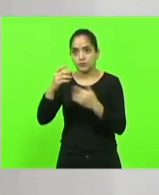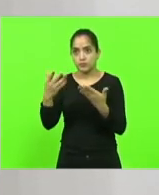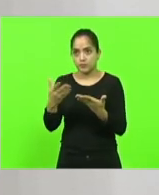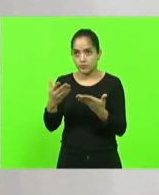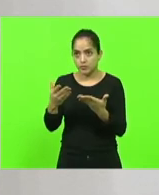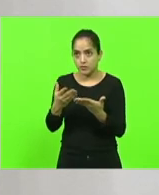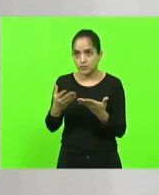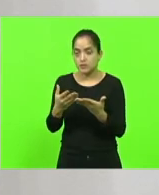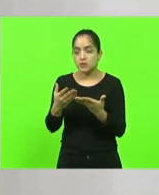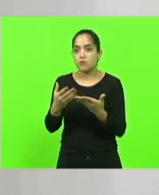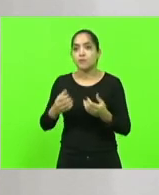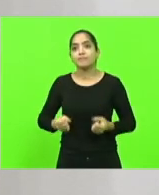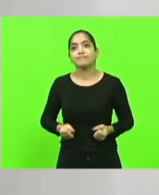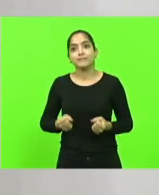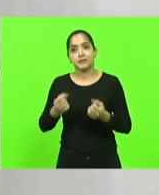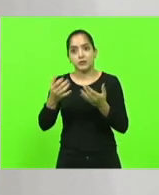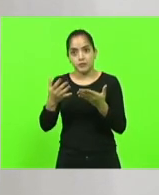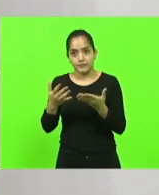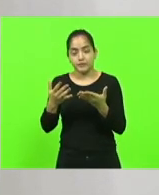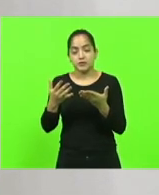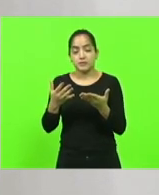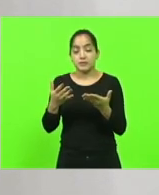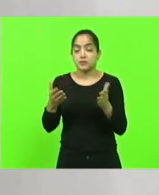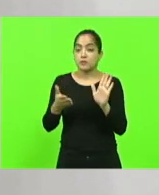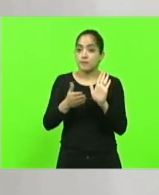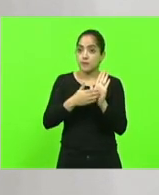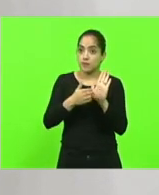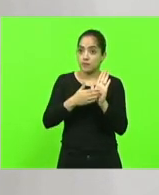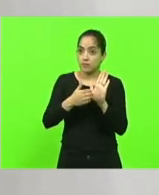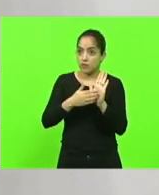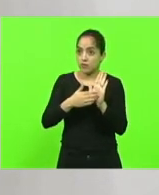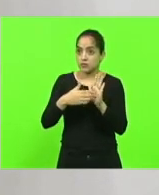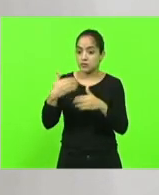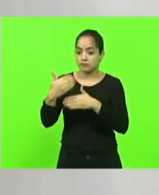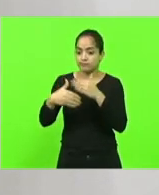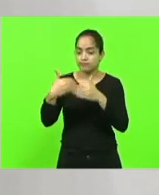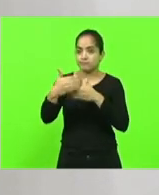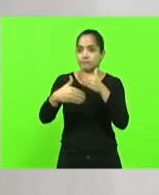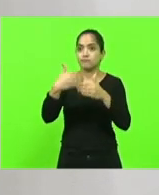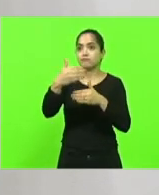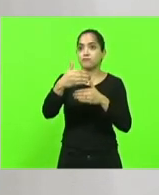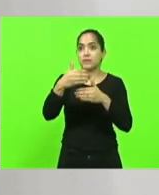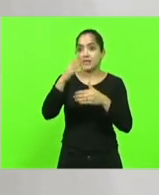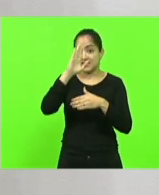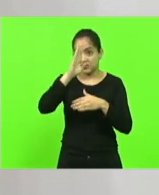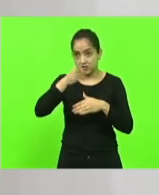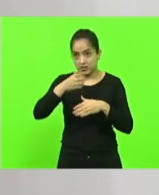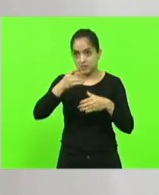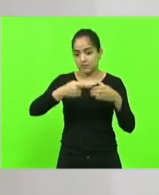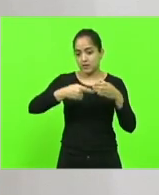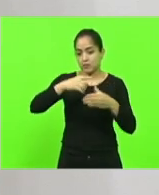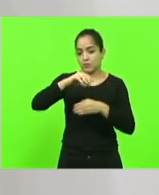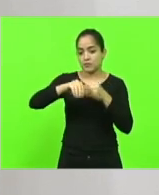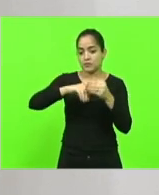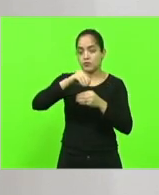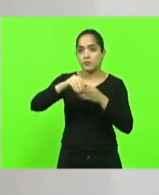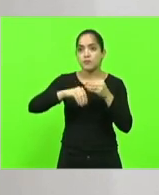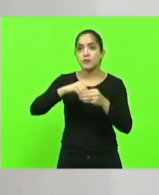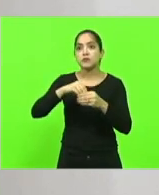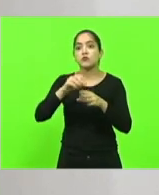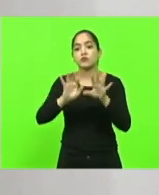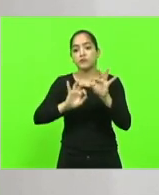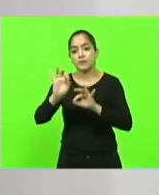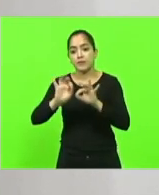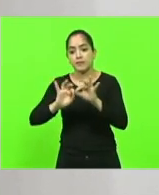novas despesas ao Executivo. A proposta não pode tramitar na LESC direto pela comissão mista, onde foi elaborada